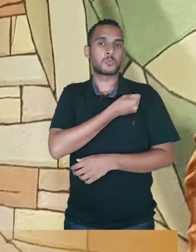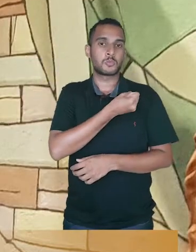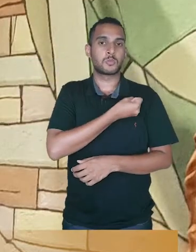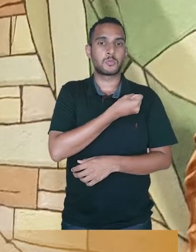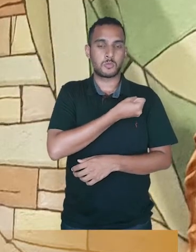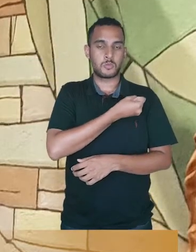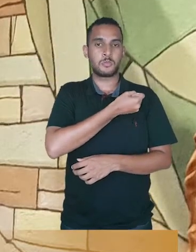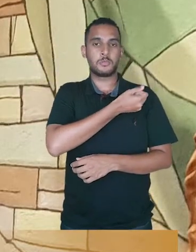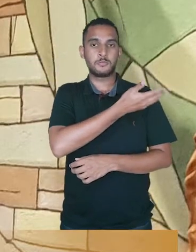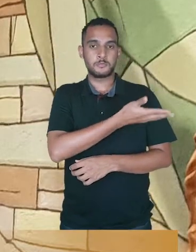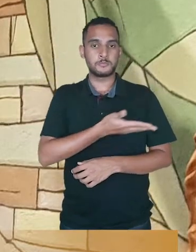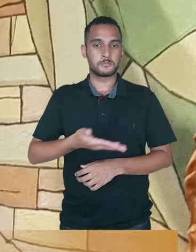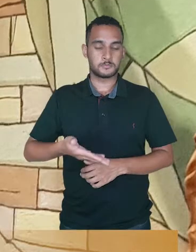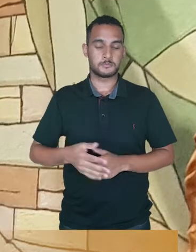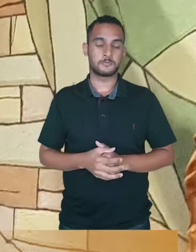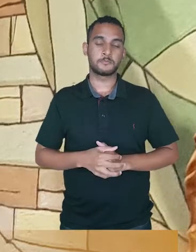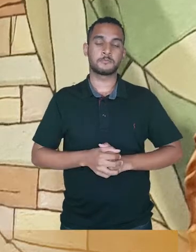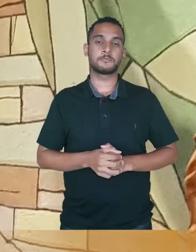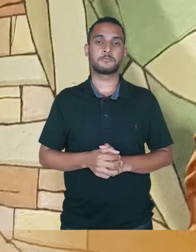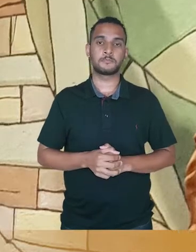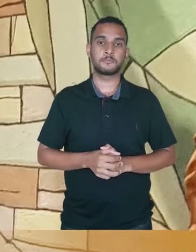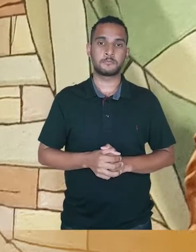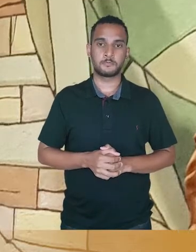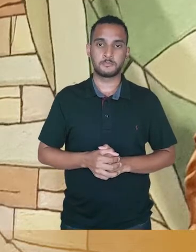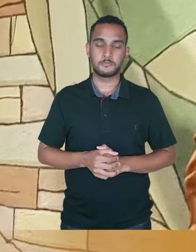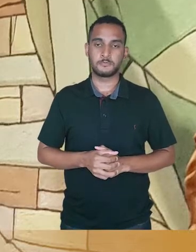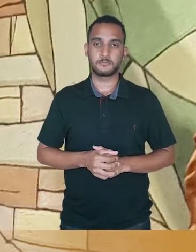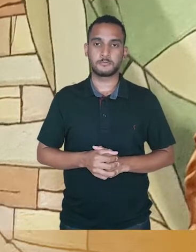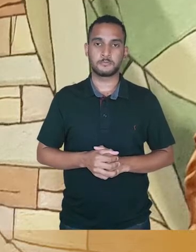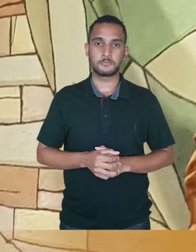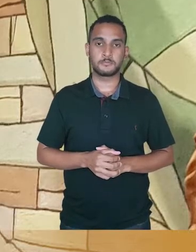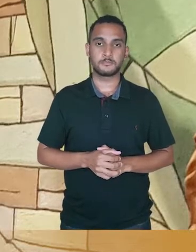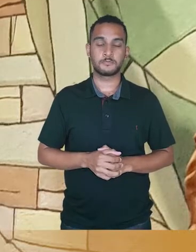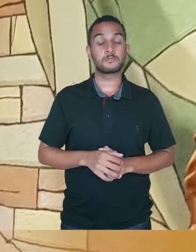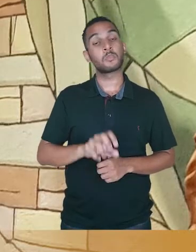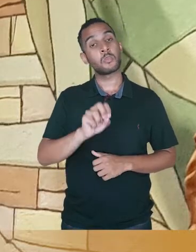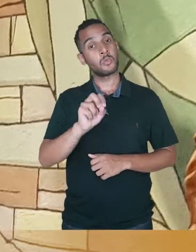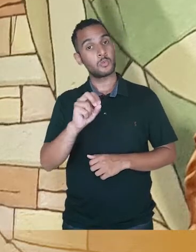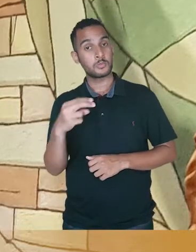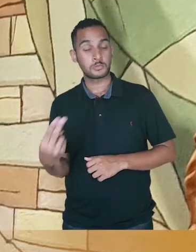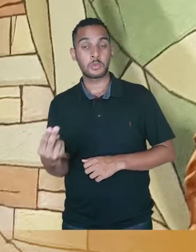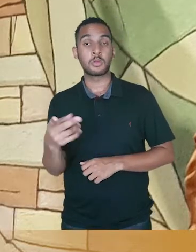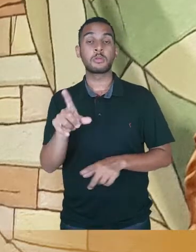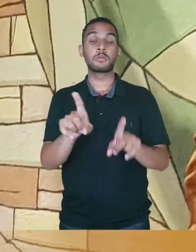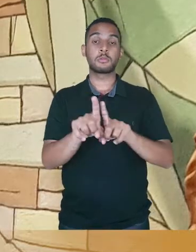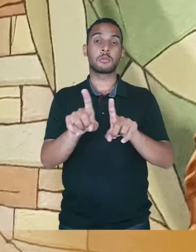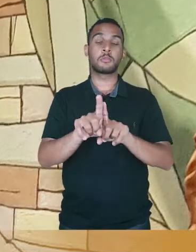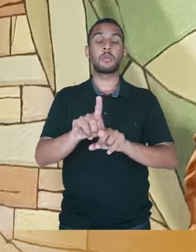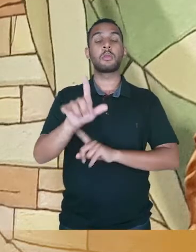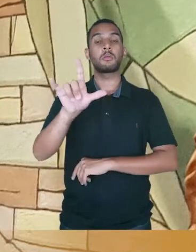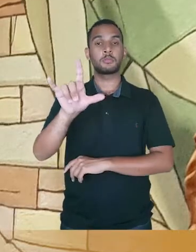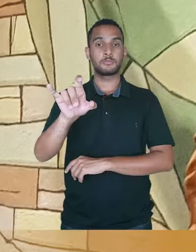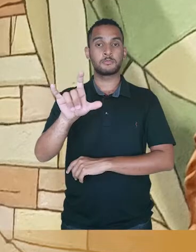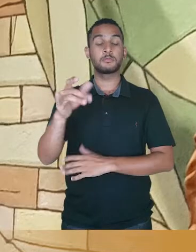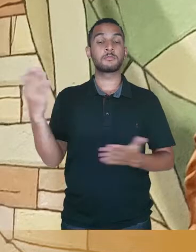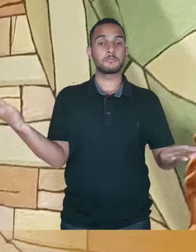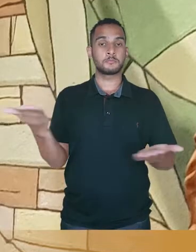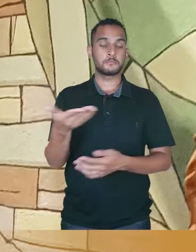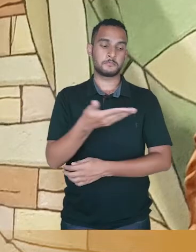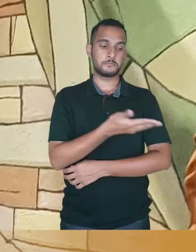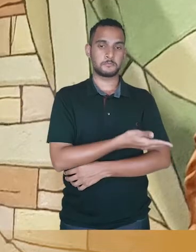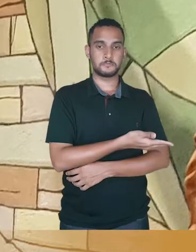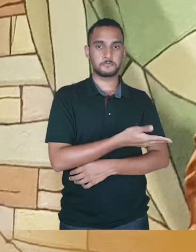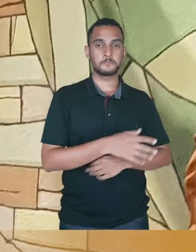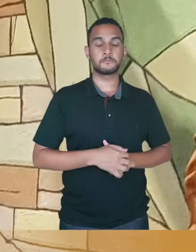programa encontro semanal 999 71 14 e 22 ou pelo direct do instagram